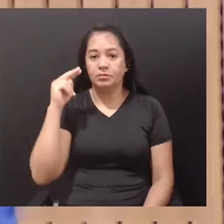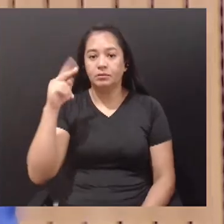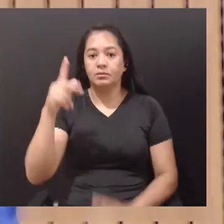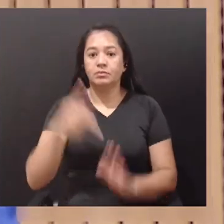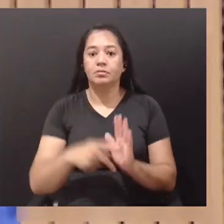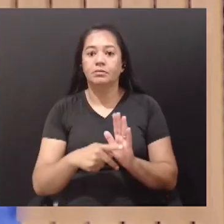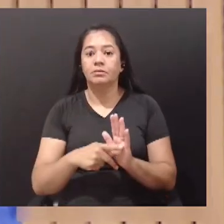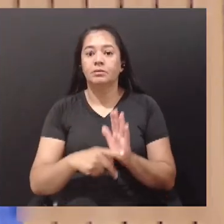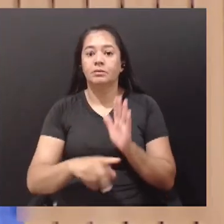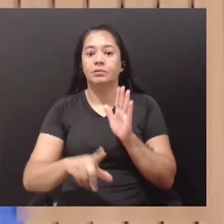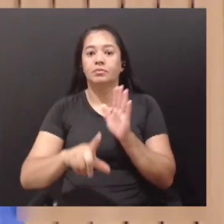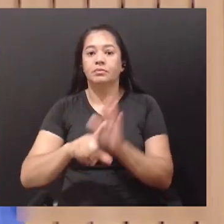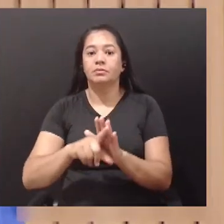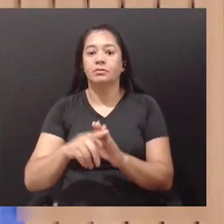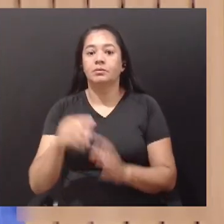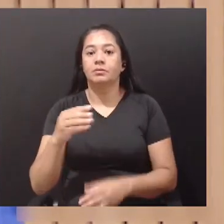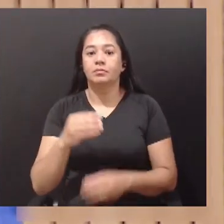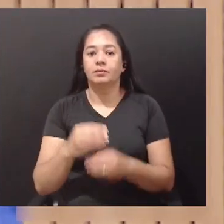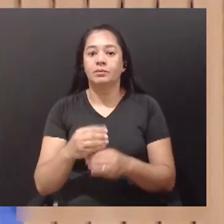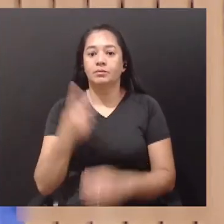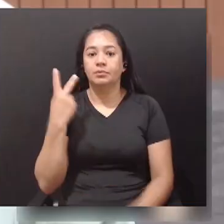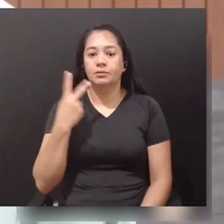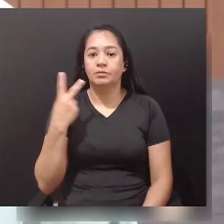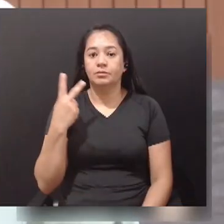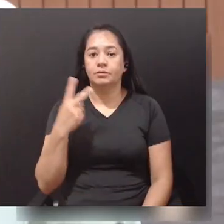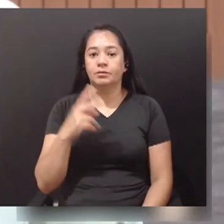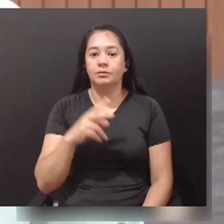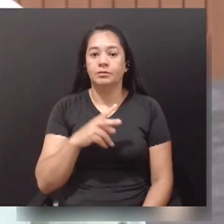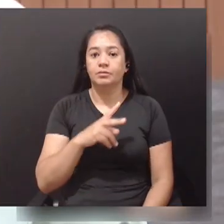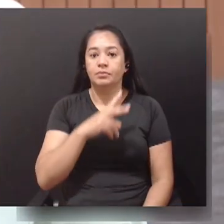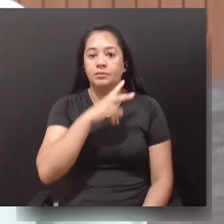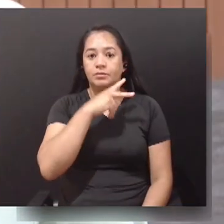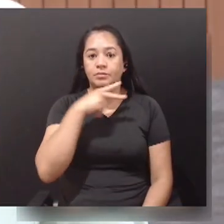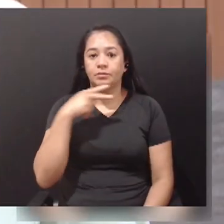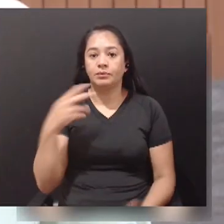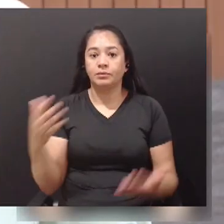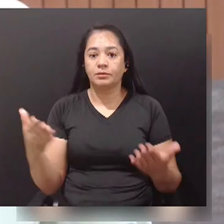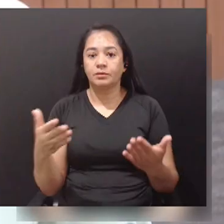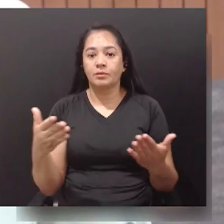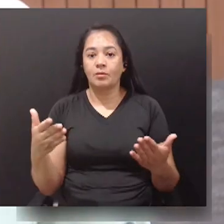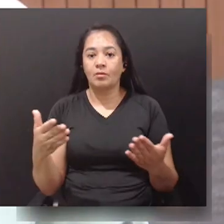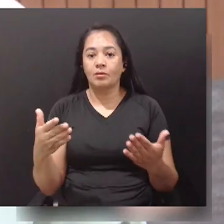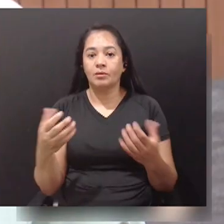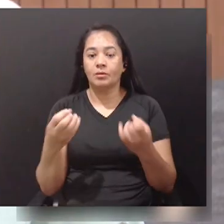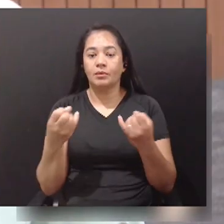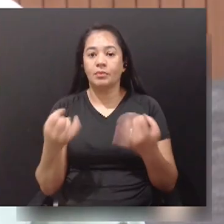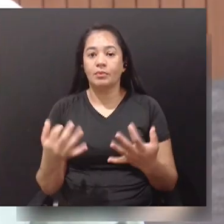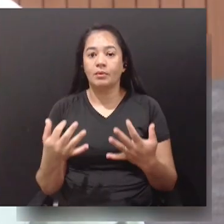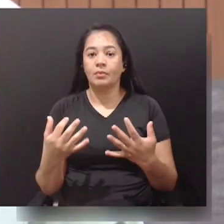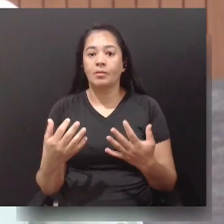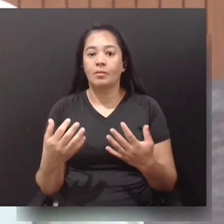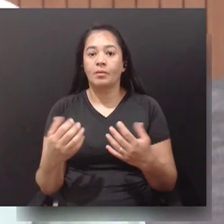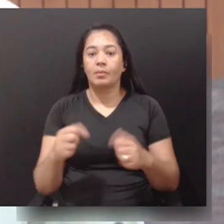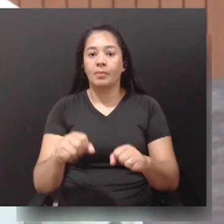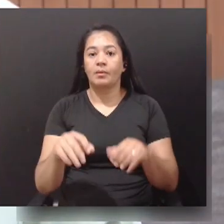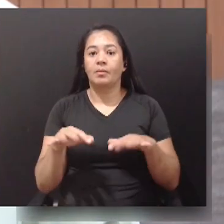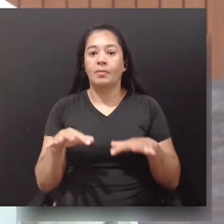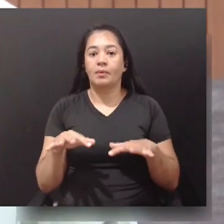lei complementar de autoria do vereador Permínio Monteiro. Agora, após o parecer, vai ao plenário, para o